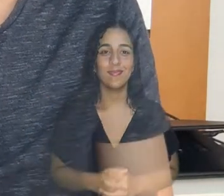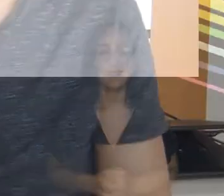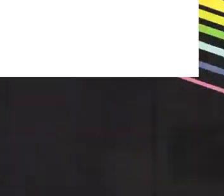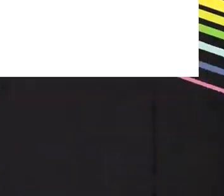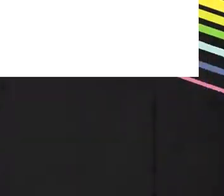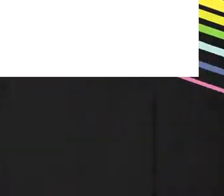tchau